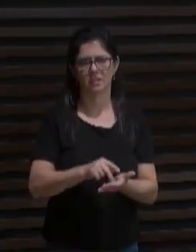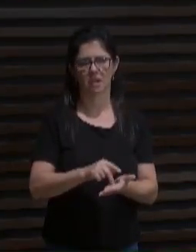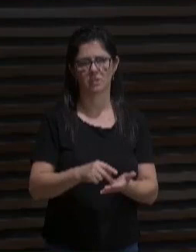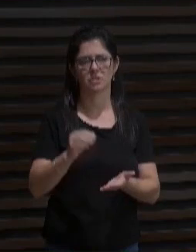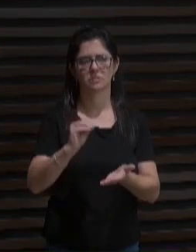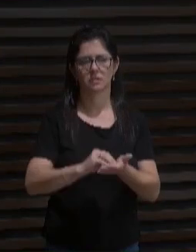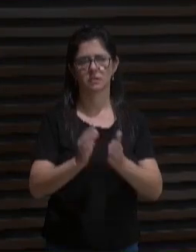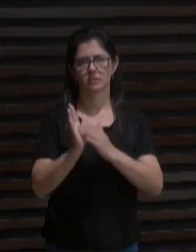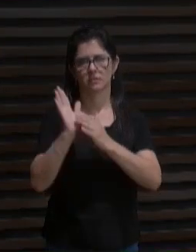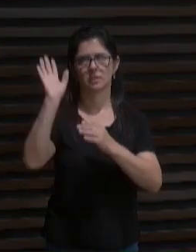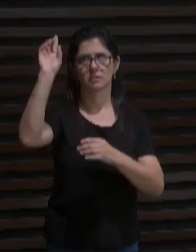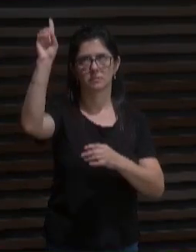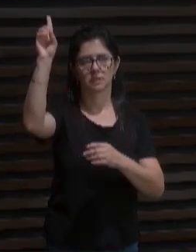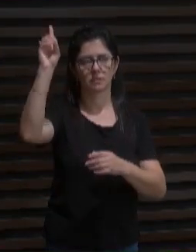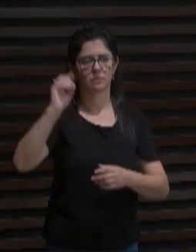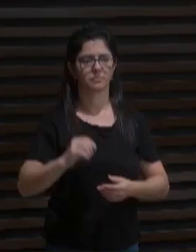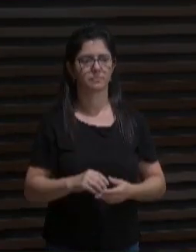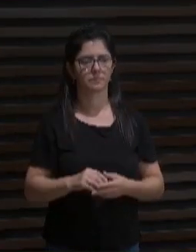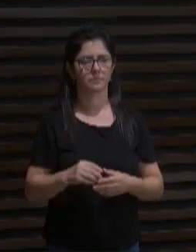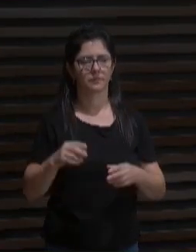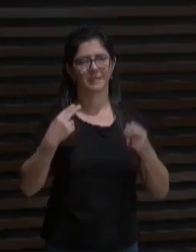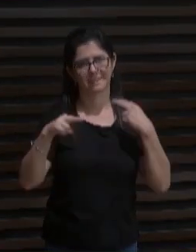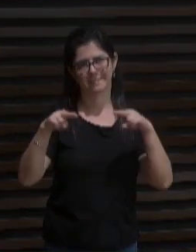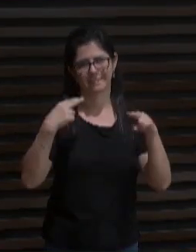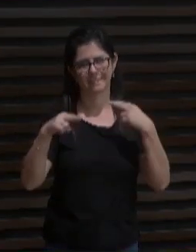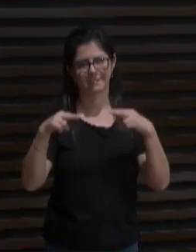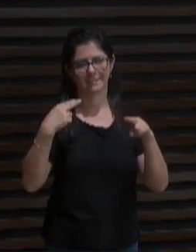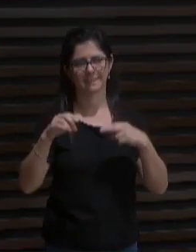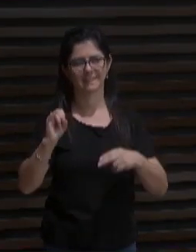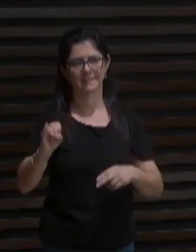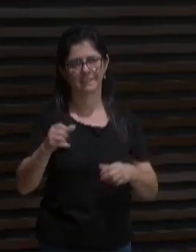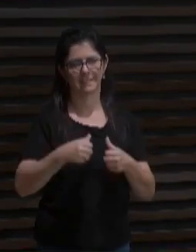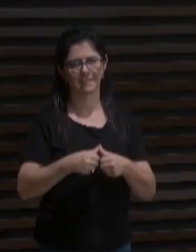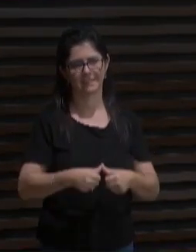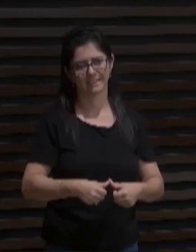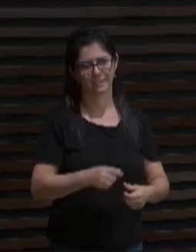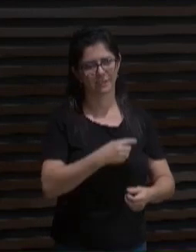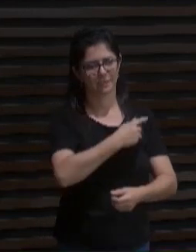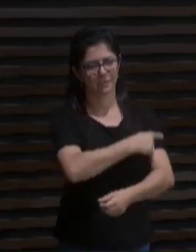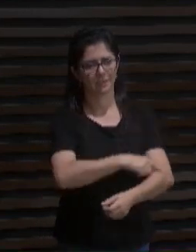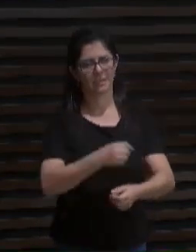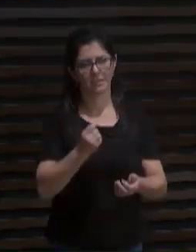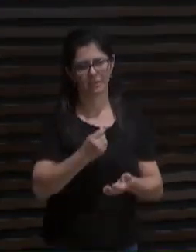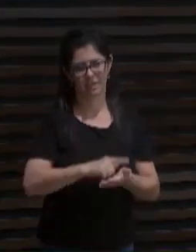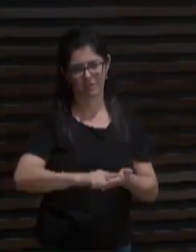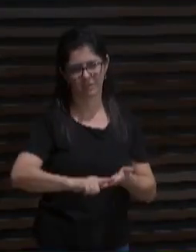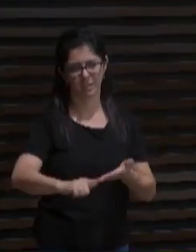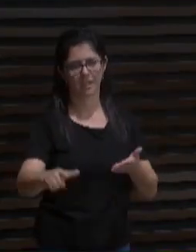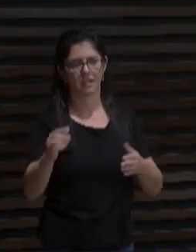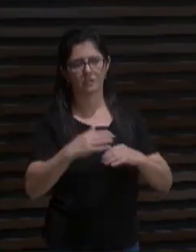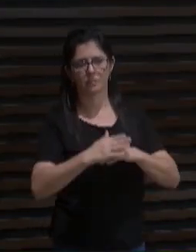naquele hino: sim, nesse sangue lavado,